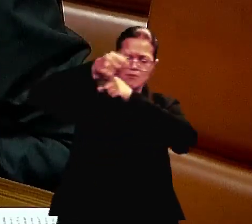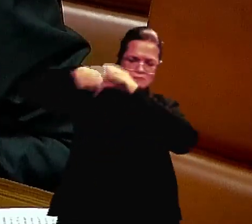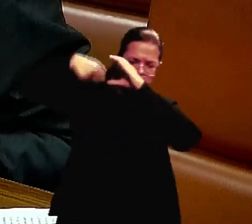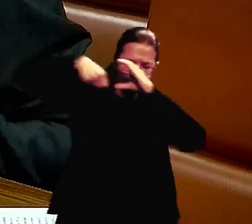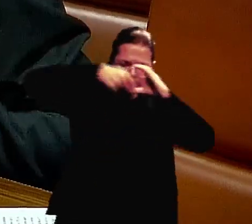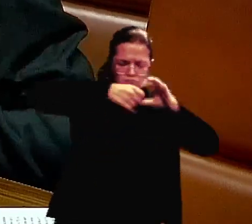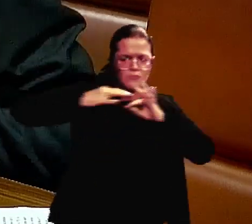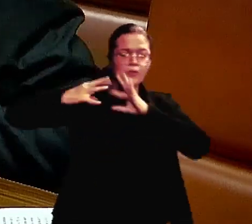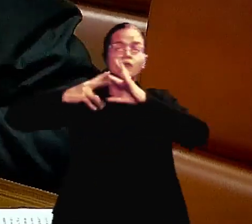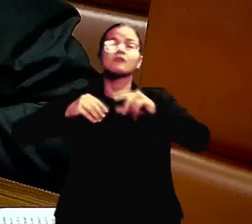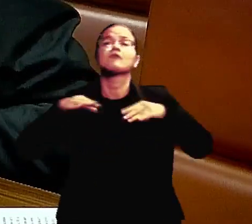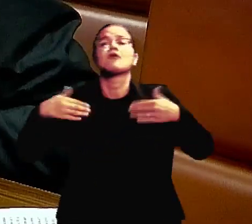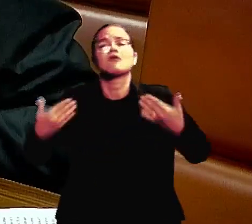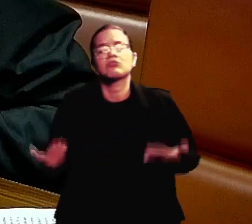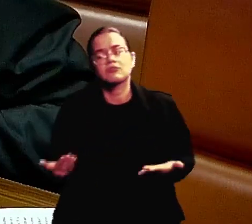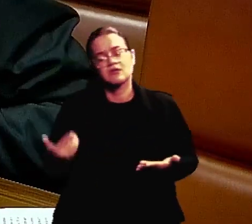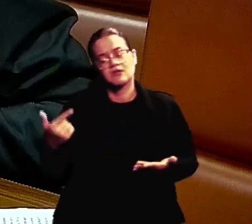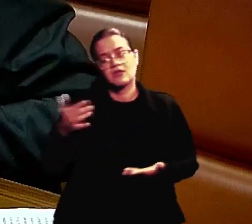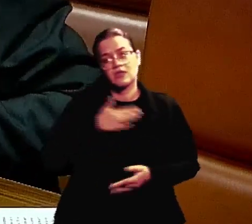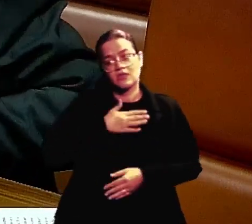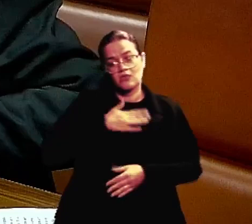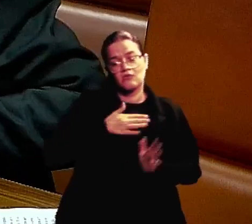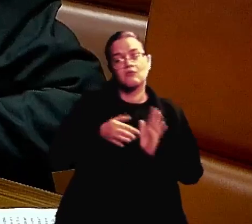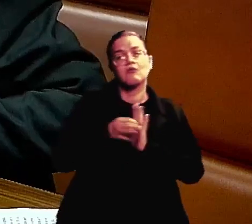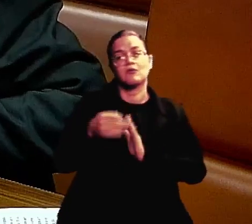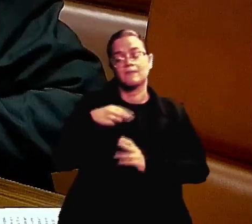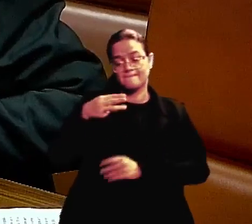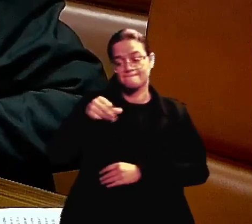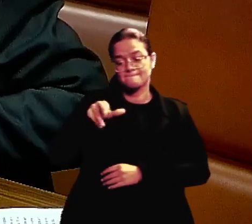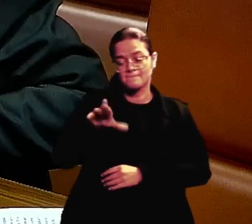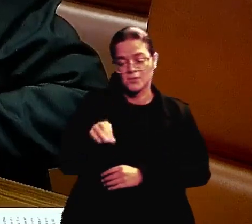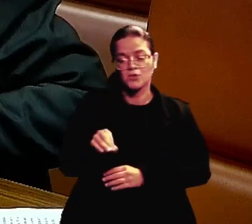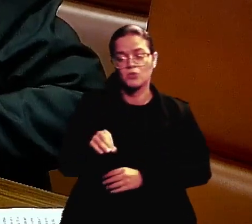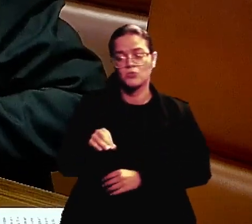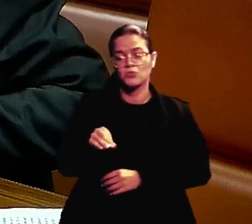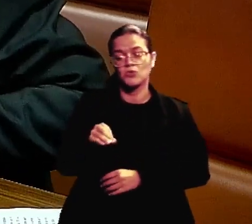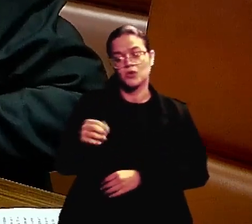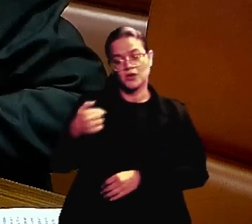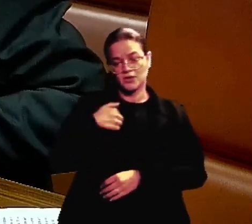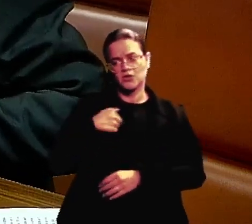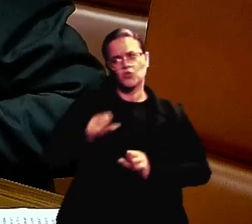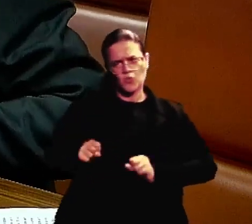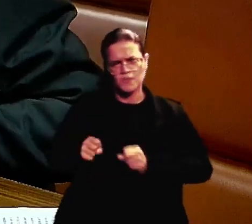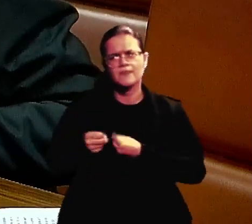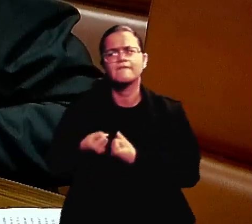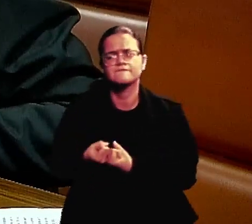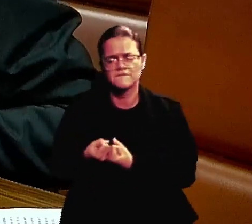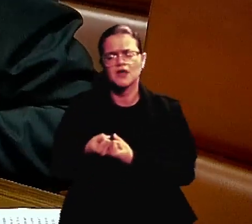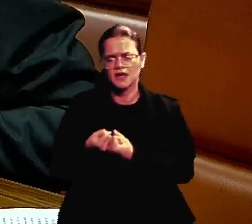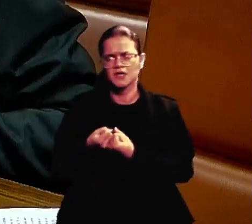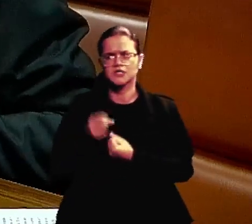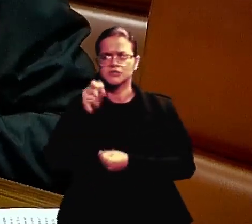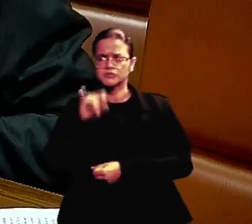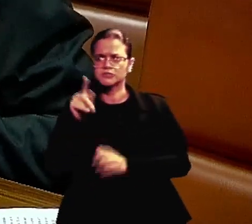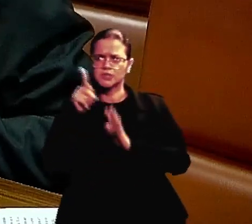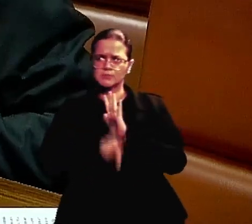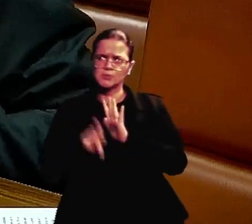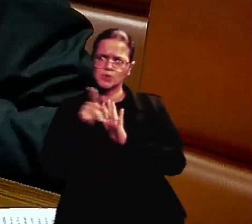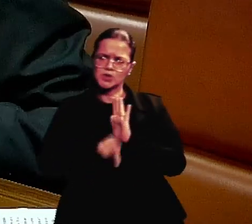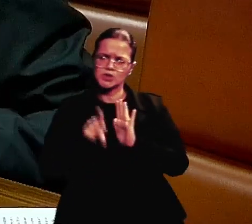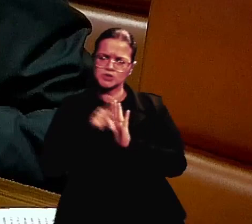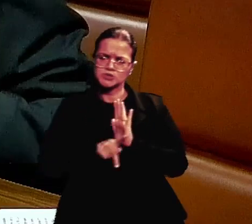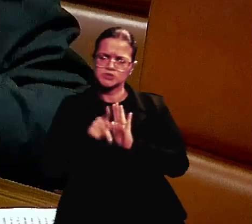instalando. Então, eu, vereador Mauro Rubens, eu que venho defendendo, né, se o